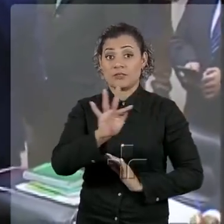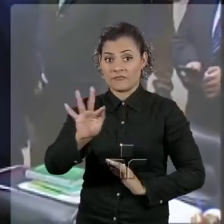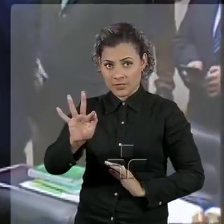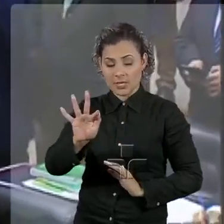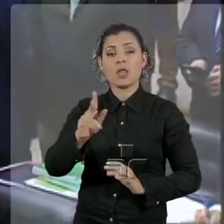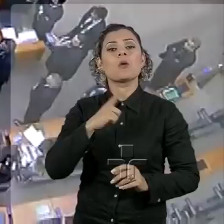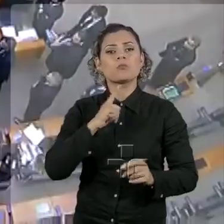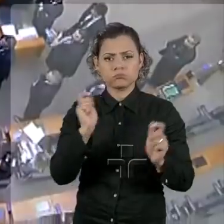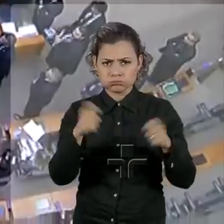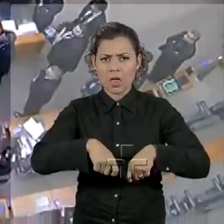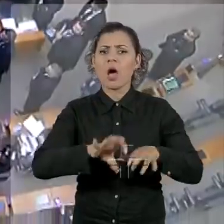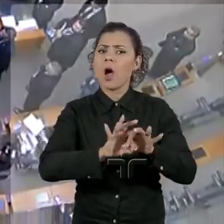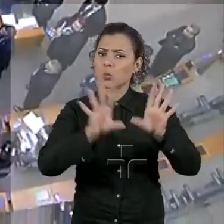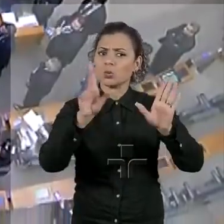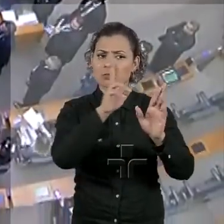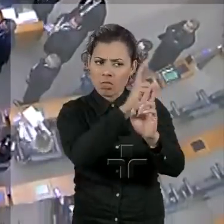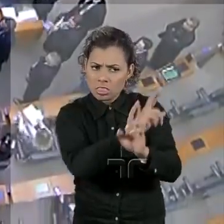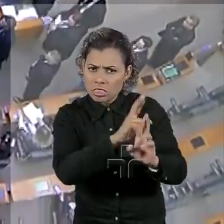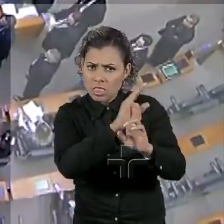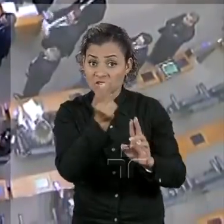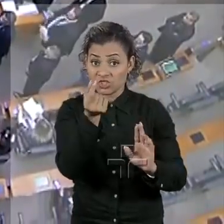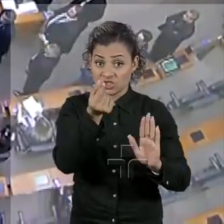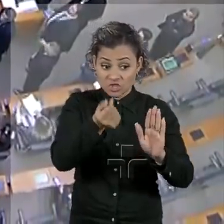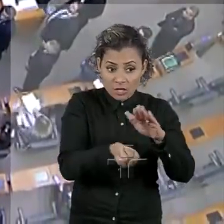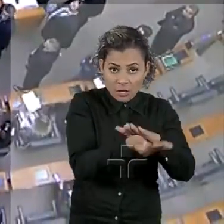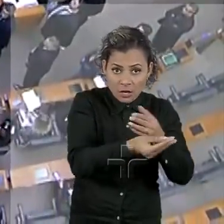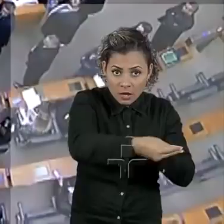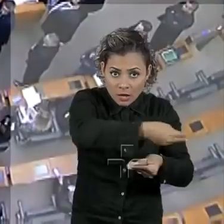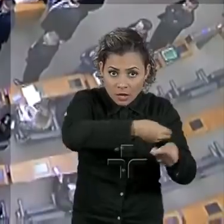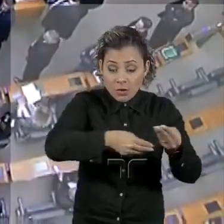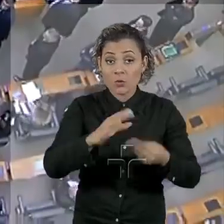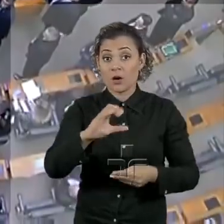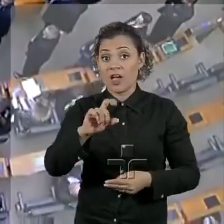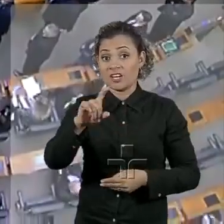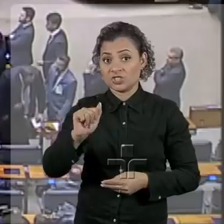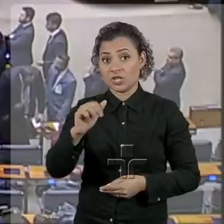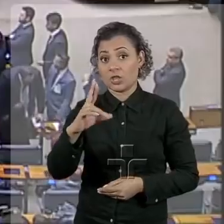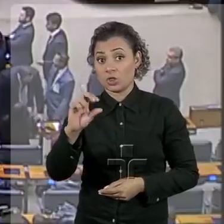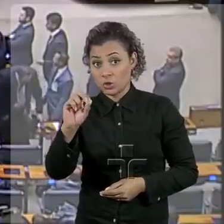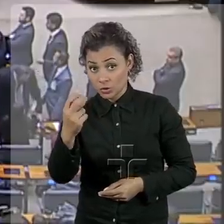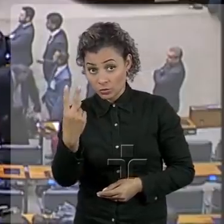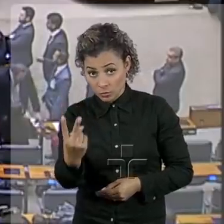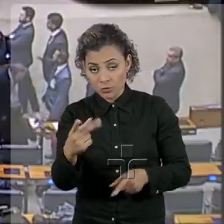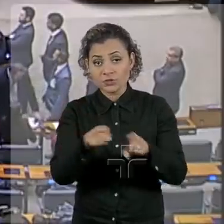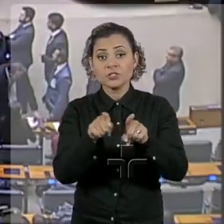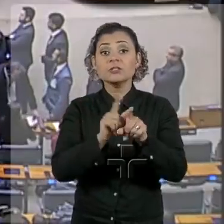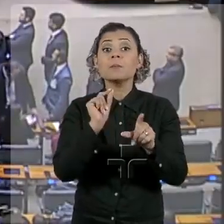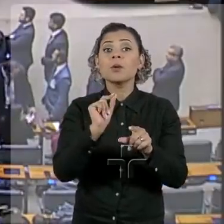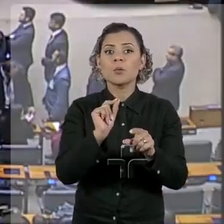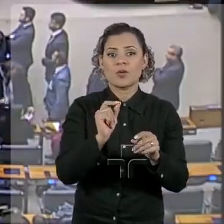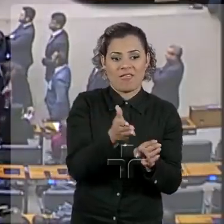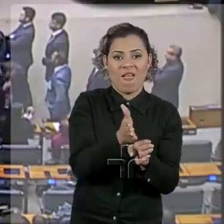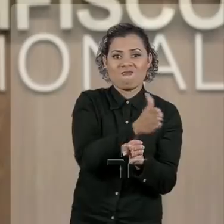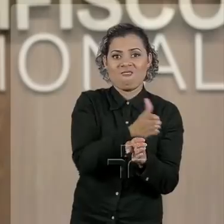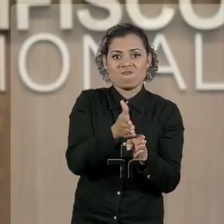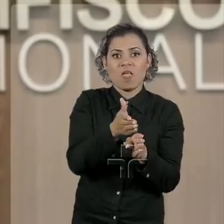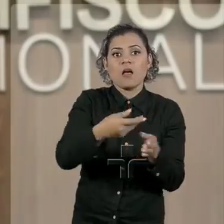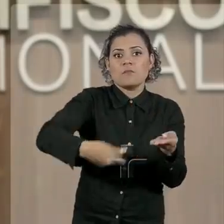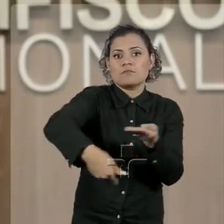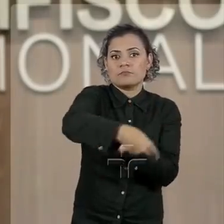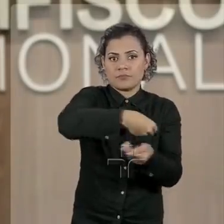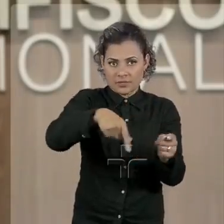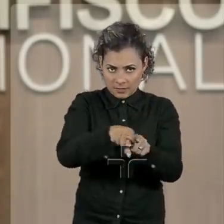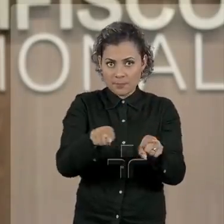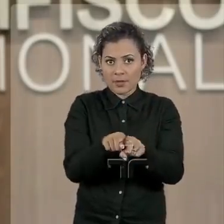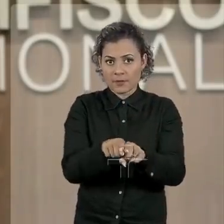de investigar crimes de lavagem de dinheiro, Caixa 2 e evasão de divisas, sem precisar de autorização judicial. Uma